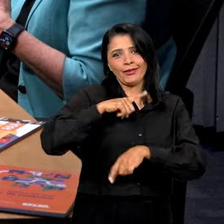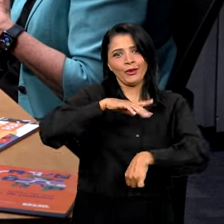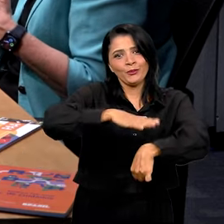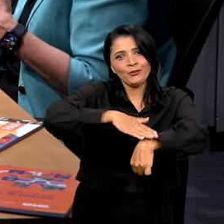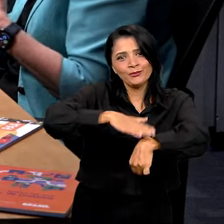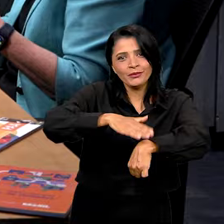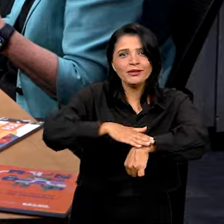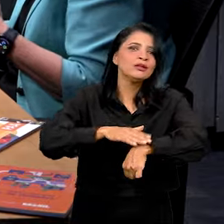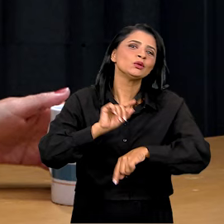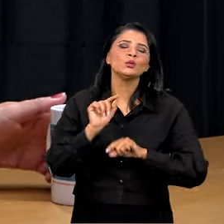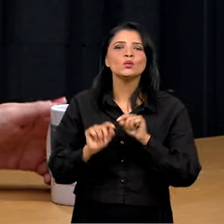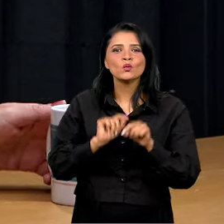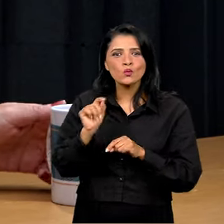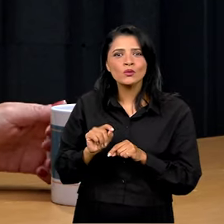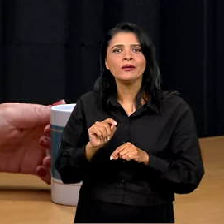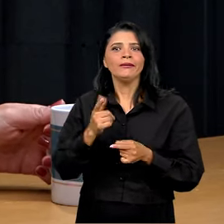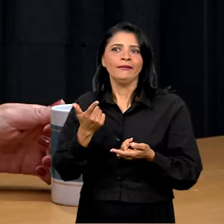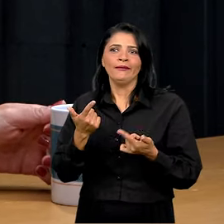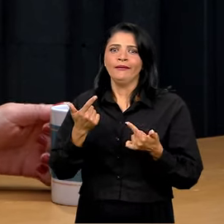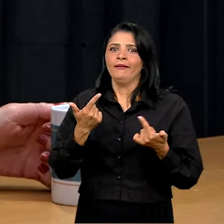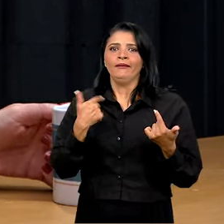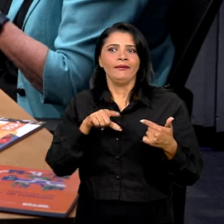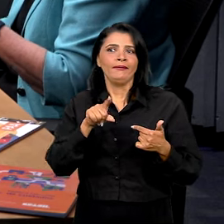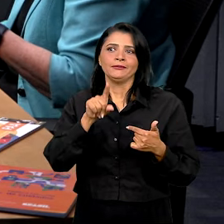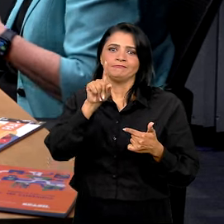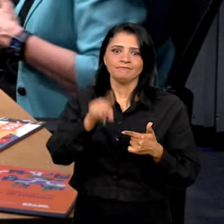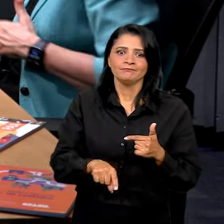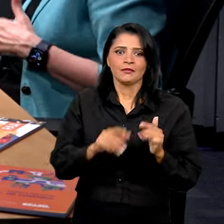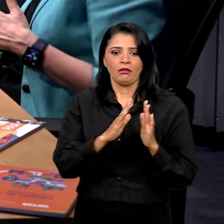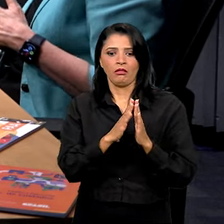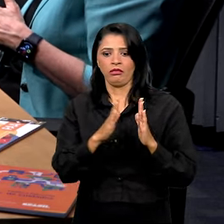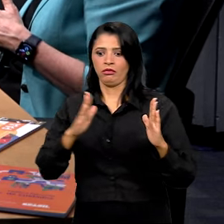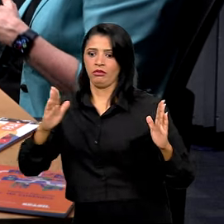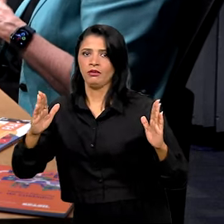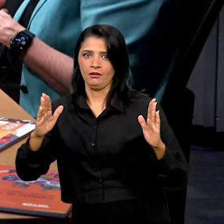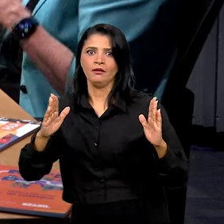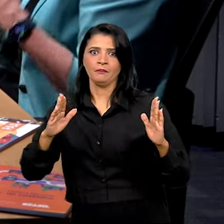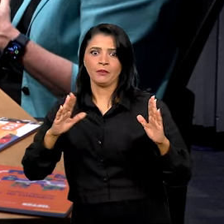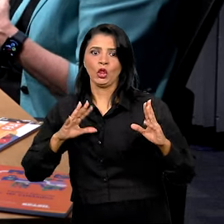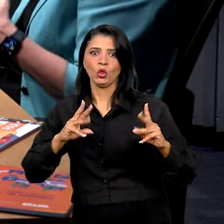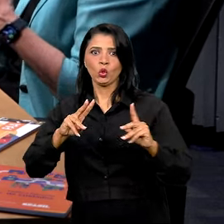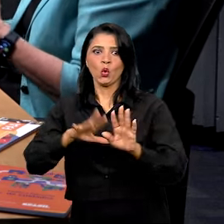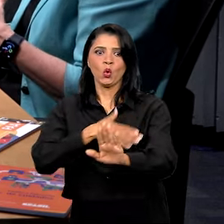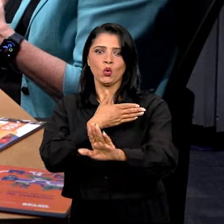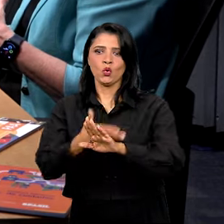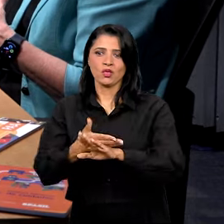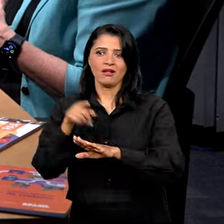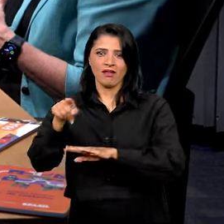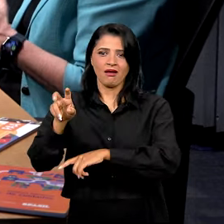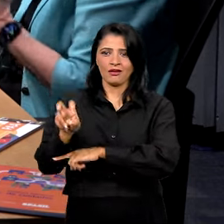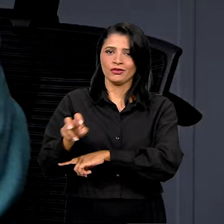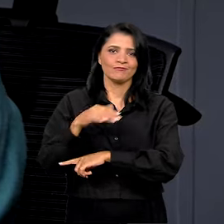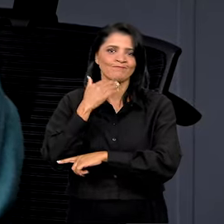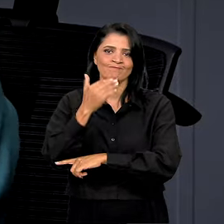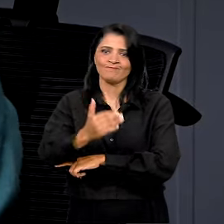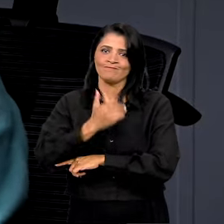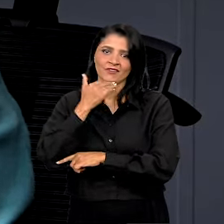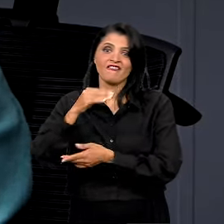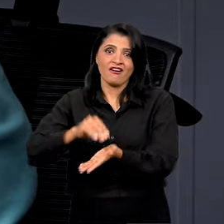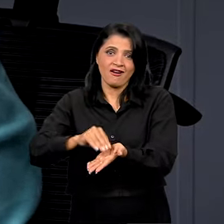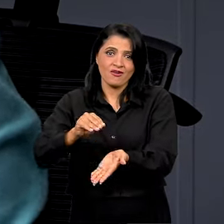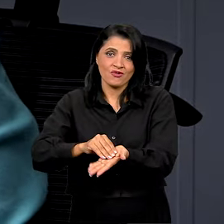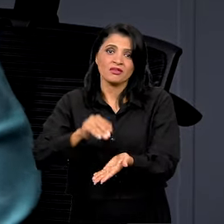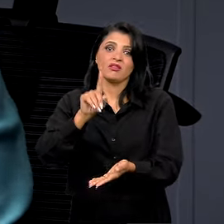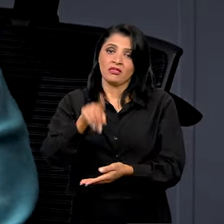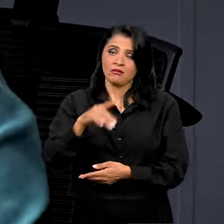um momento em que a a jornada ainda que seja uma jornada integral ela não é suficiente Então esse é um